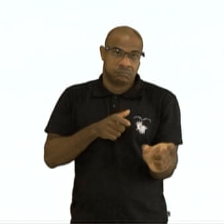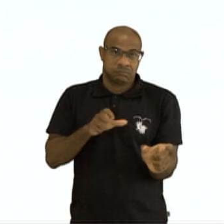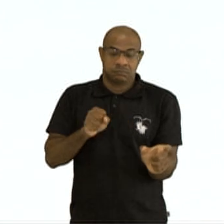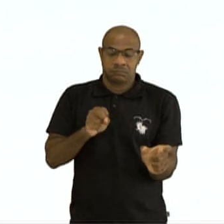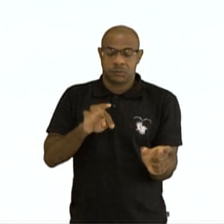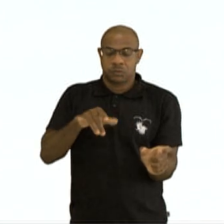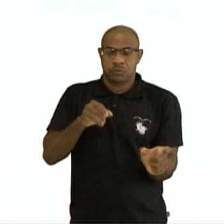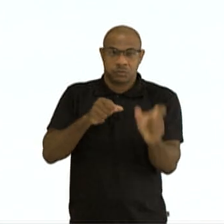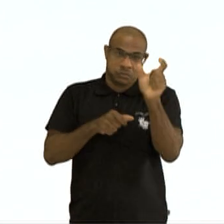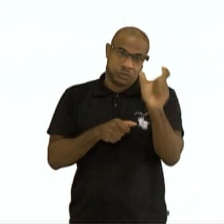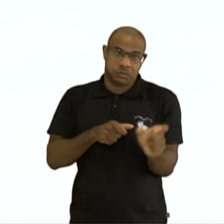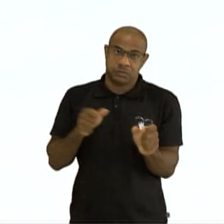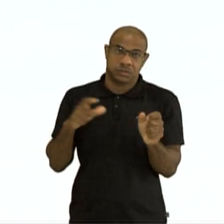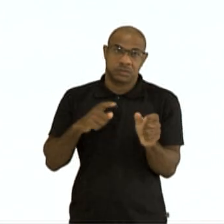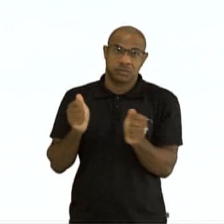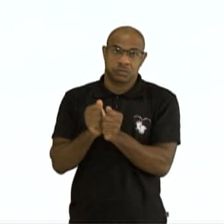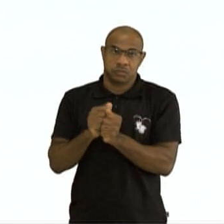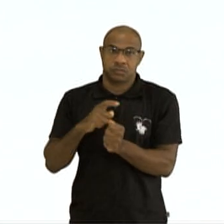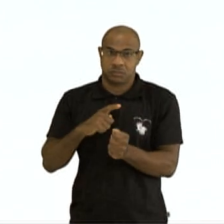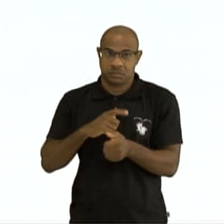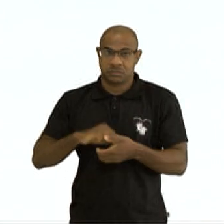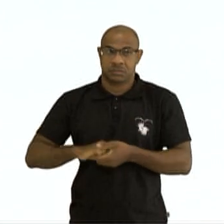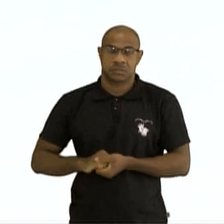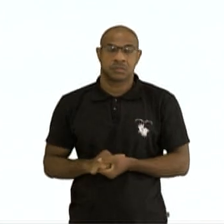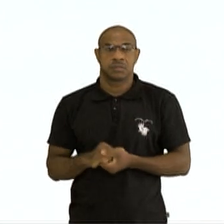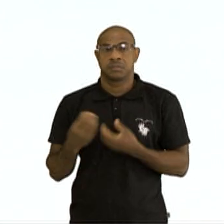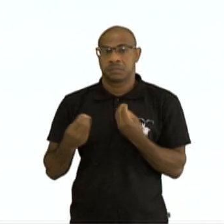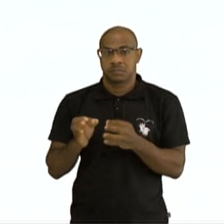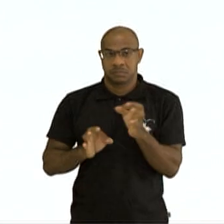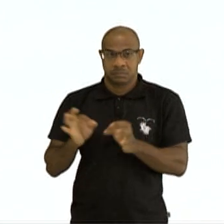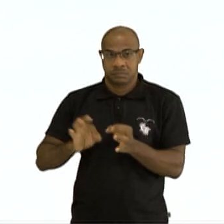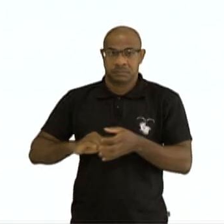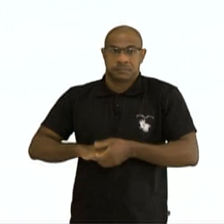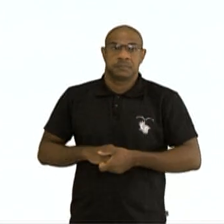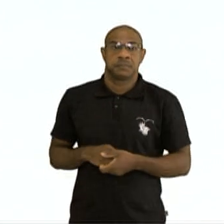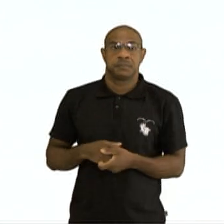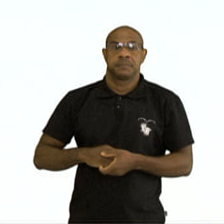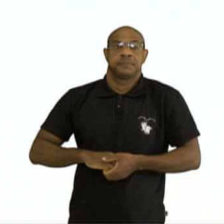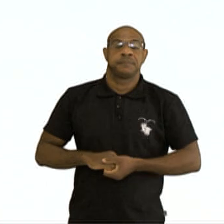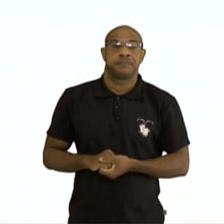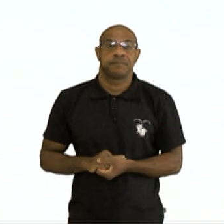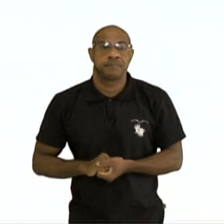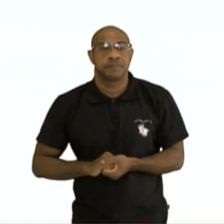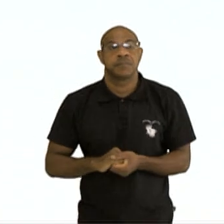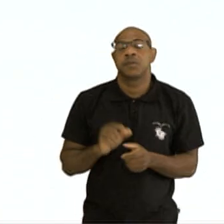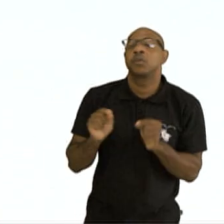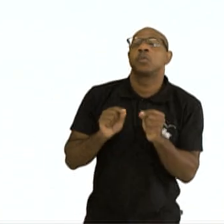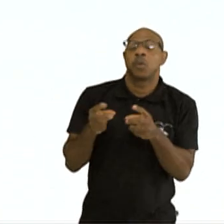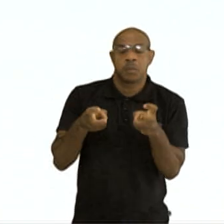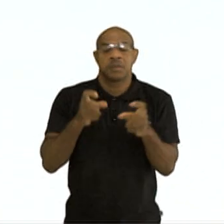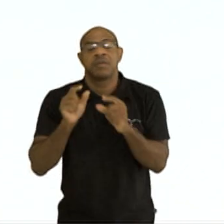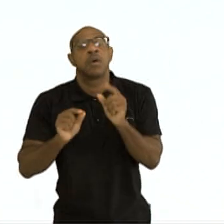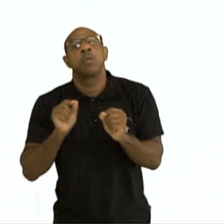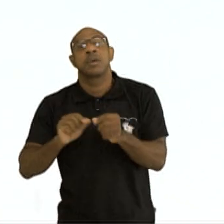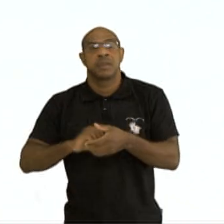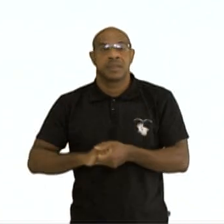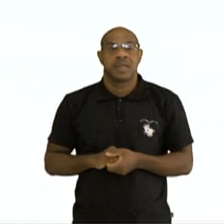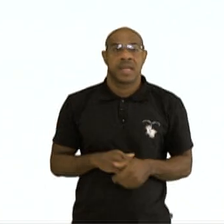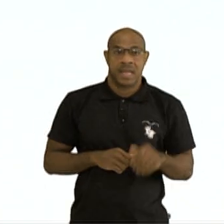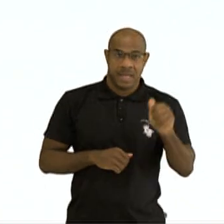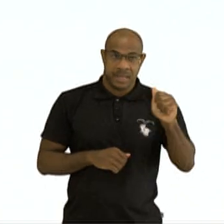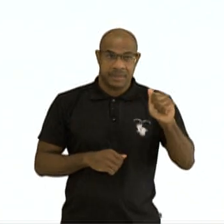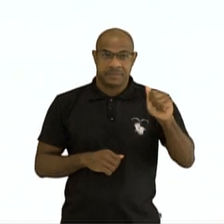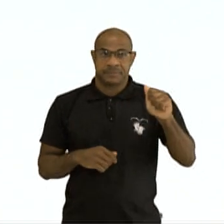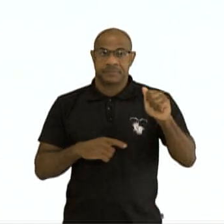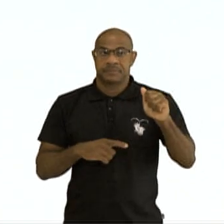your boyfriend, you. Então, coloque ele primeiro ali e o verbo logo depois. Então, o que você tem que observar? Bom, na letra A,